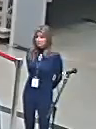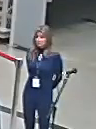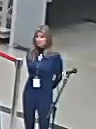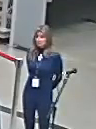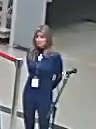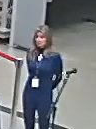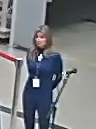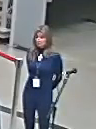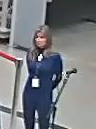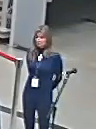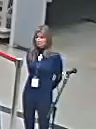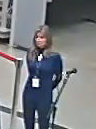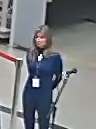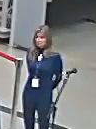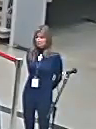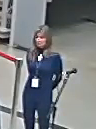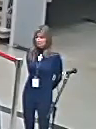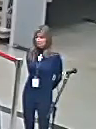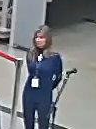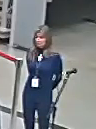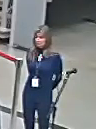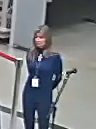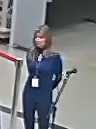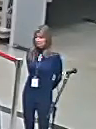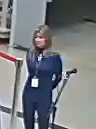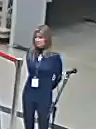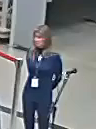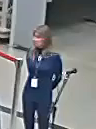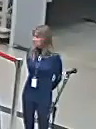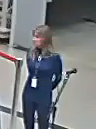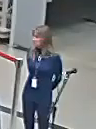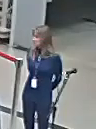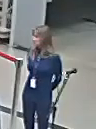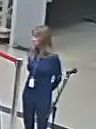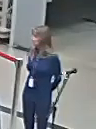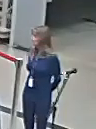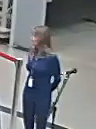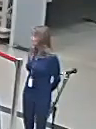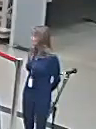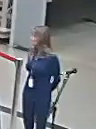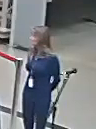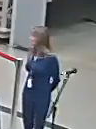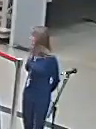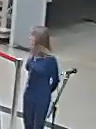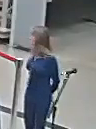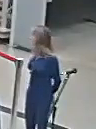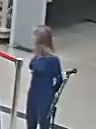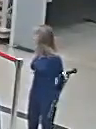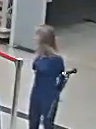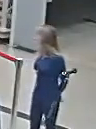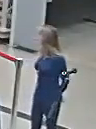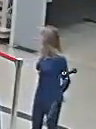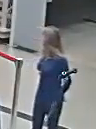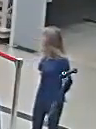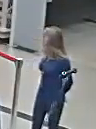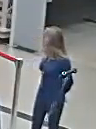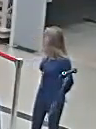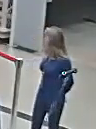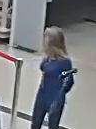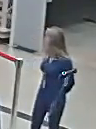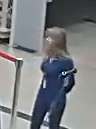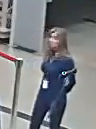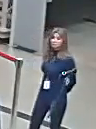cadeira de transbordo para ver como que é porque eu já sentei